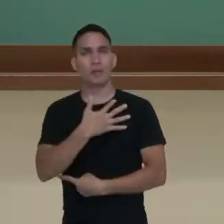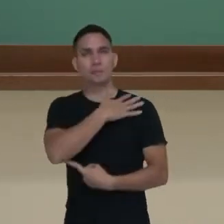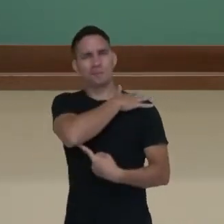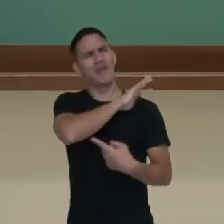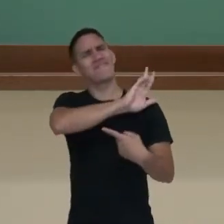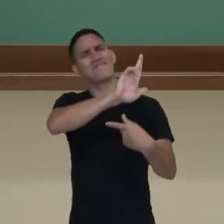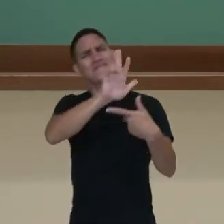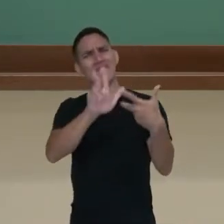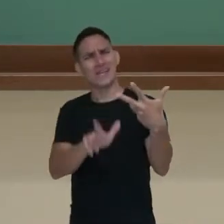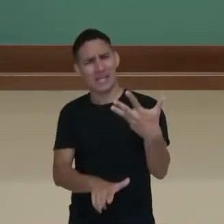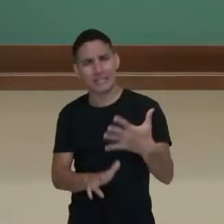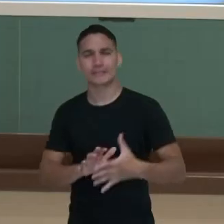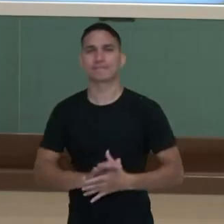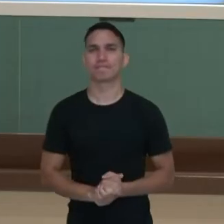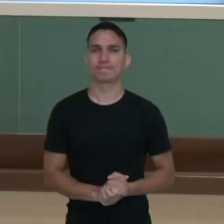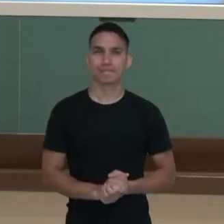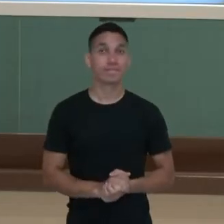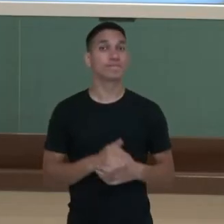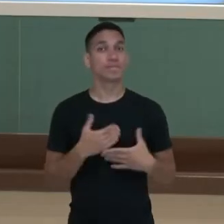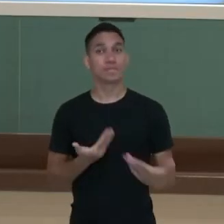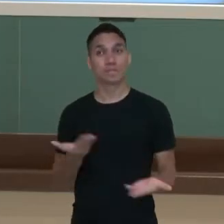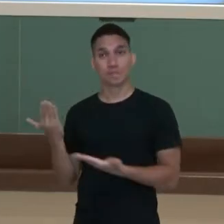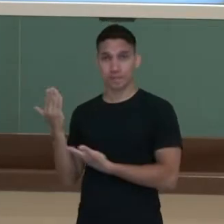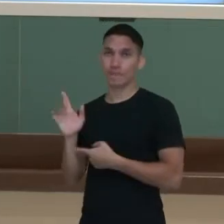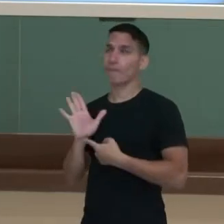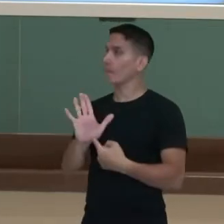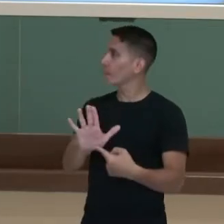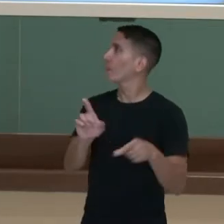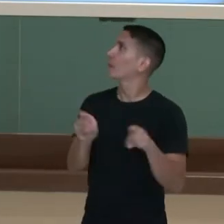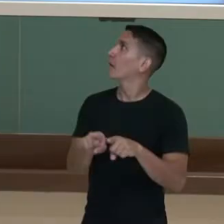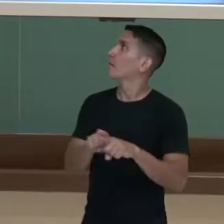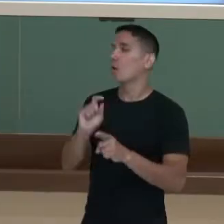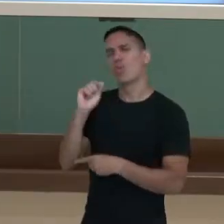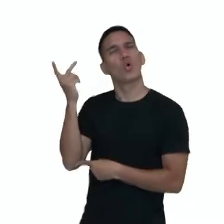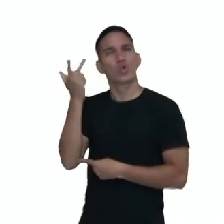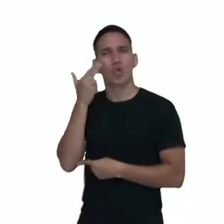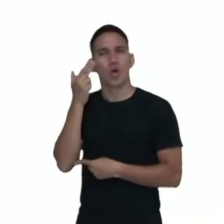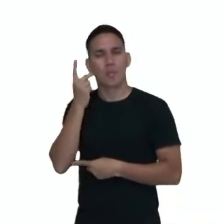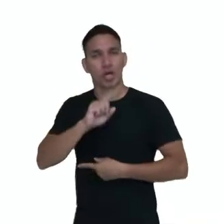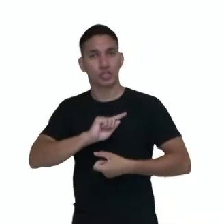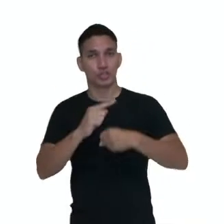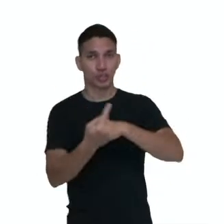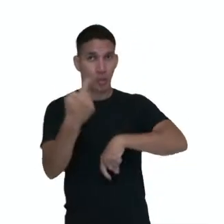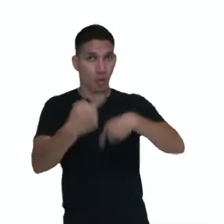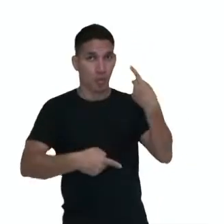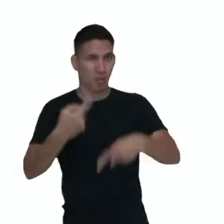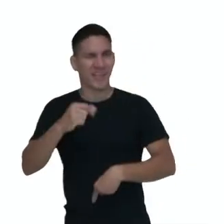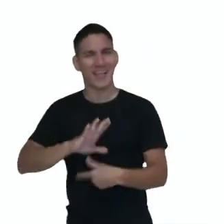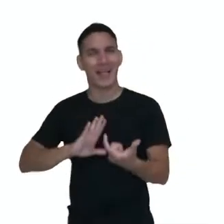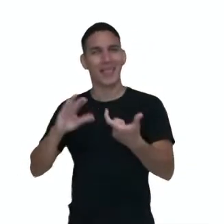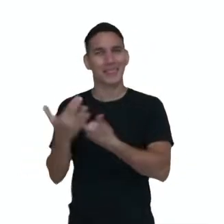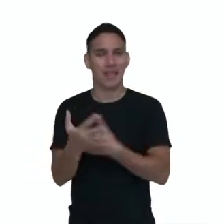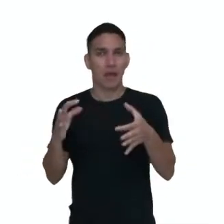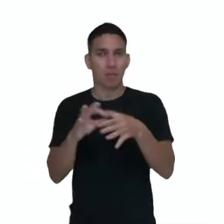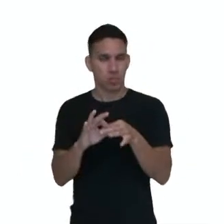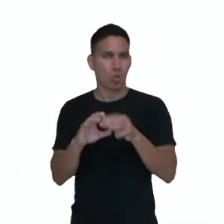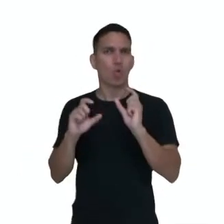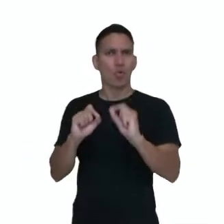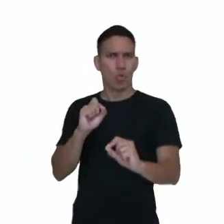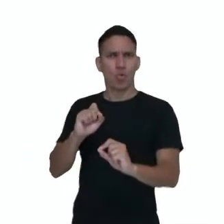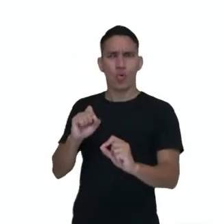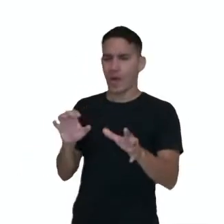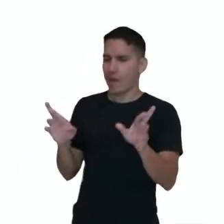tá bom? Bom, então temos aqui também, olha só, normalmente a geopolítica, né, é uma palavra associada